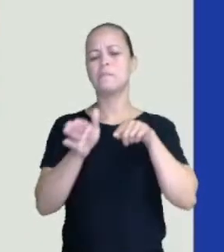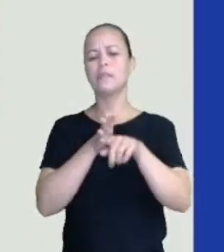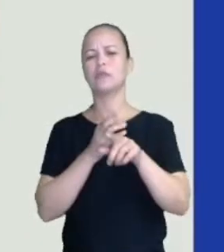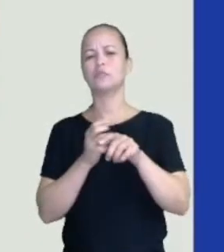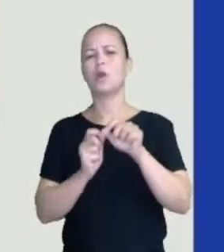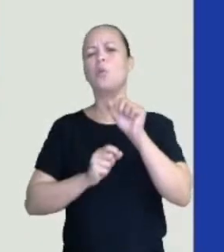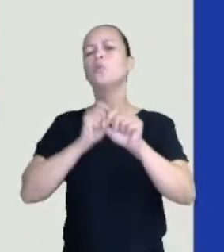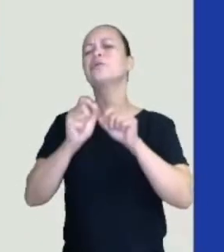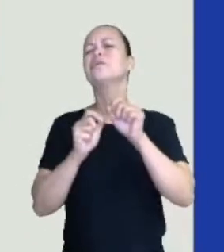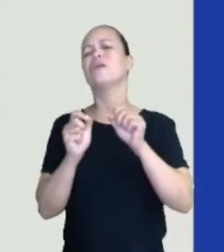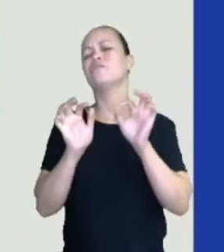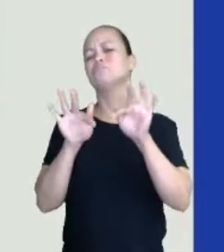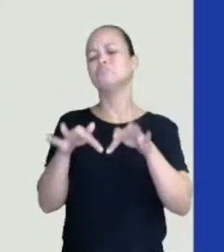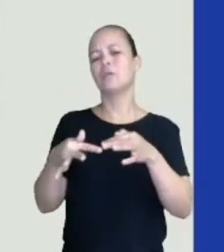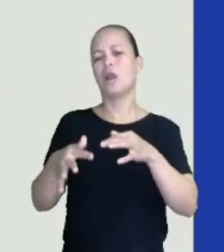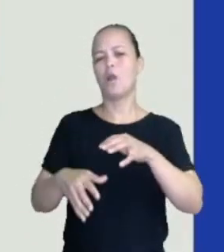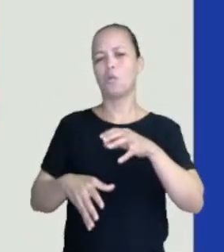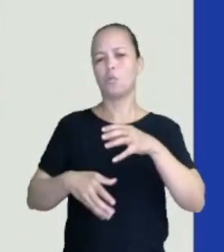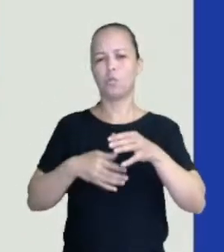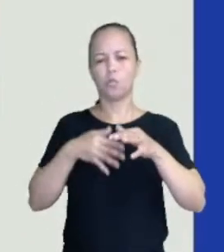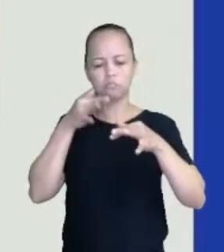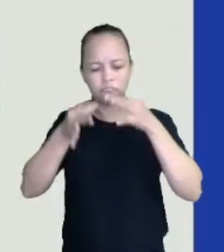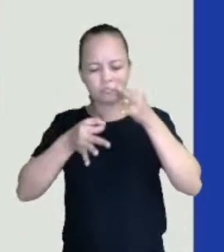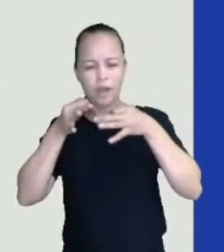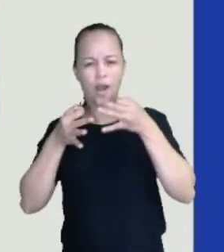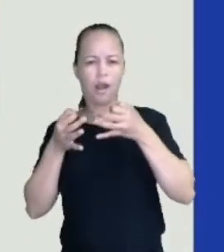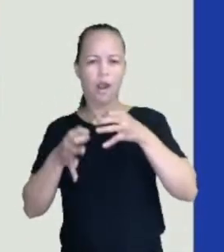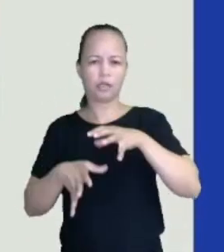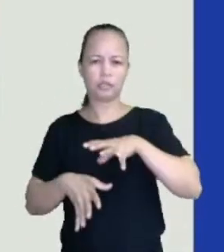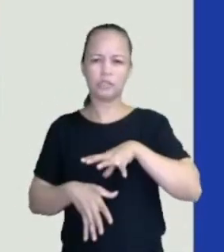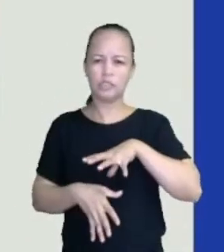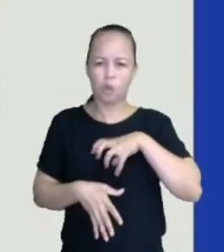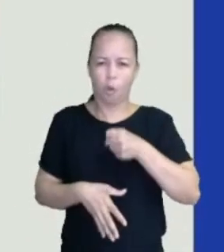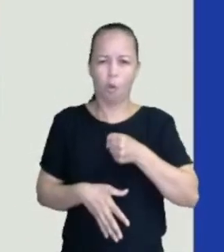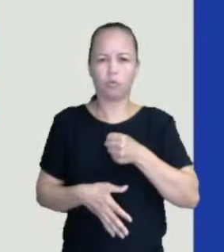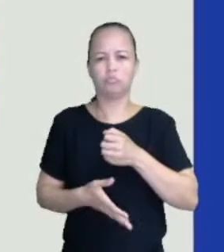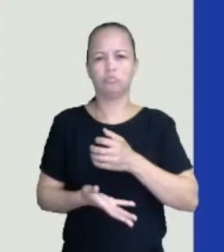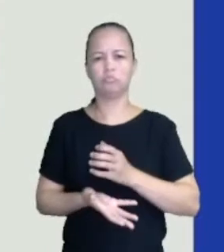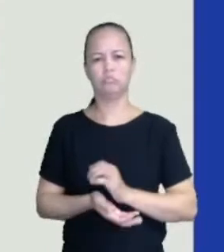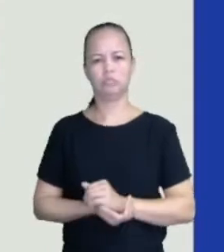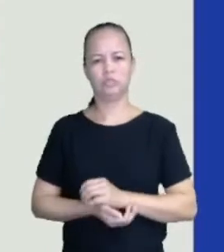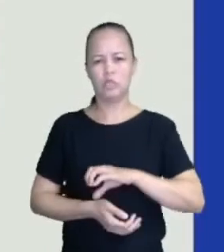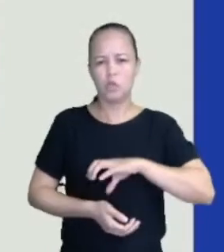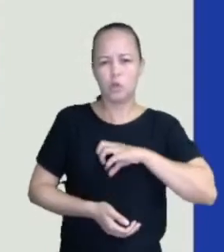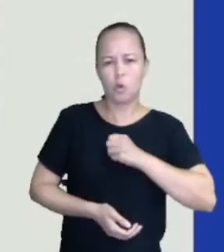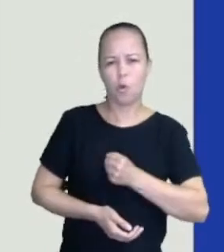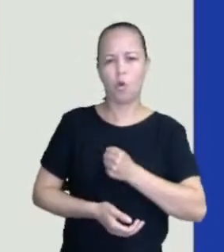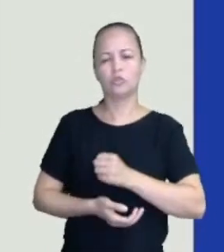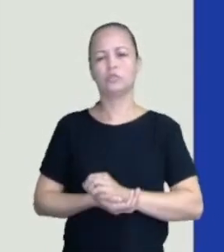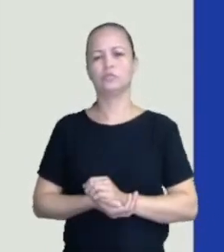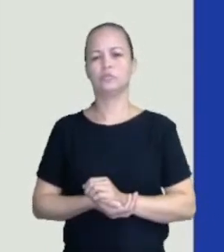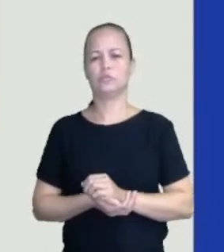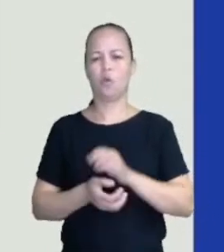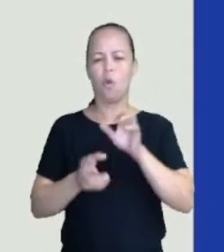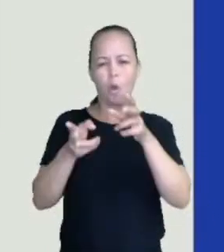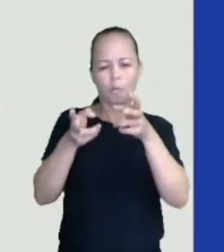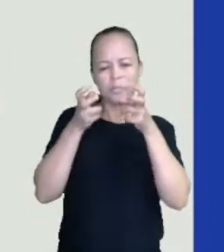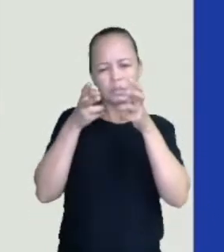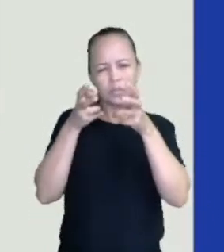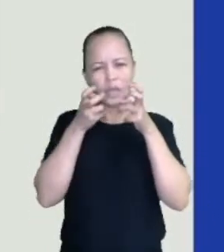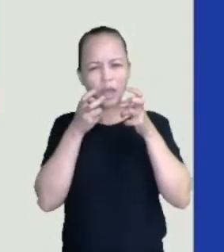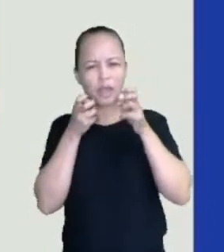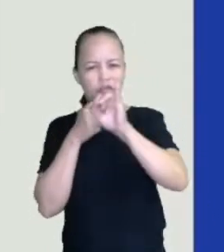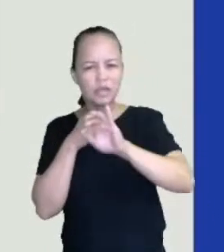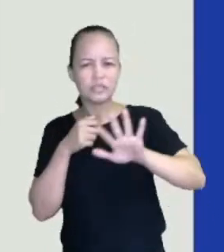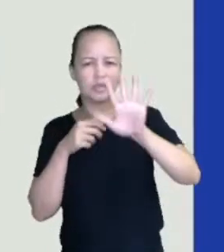ódio? Observa essa imagem. Dá uma olhadinha bem a fundo